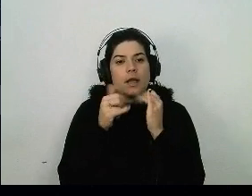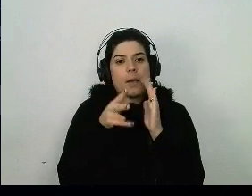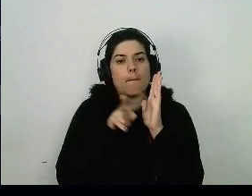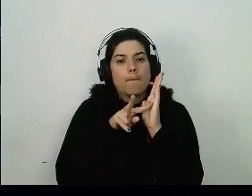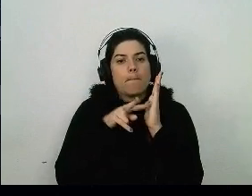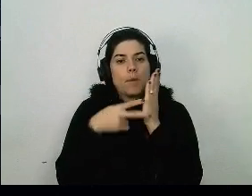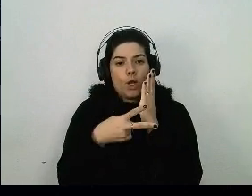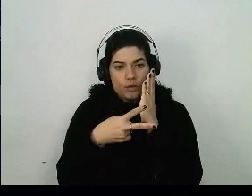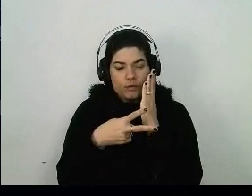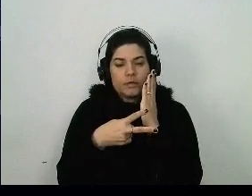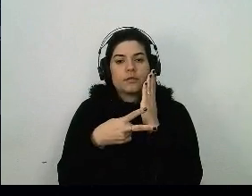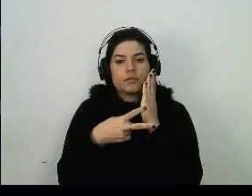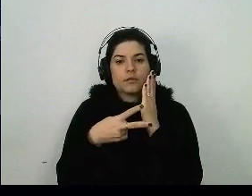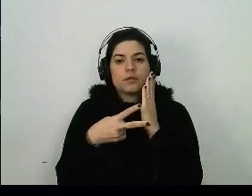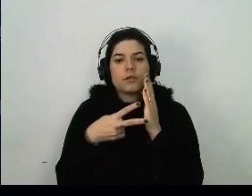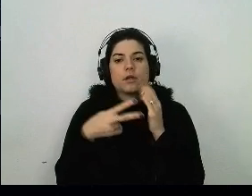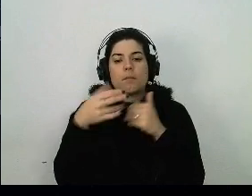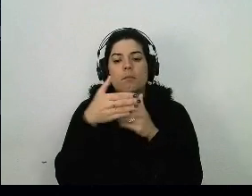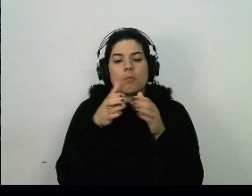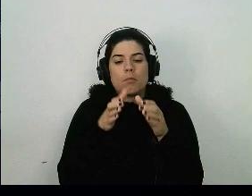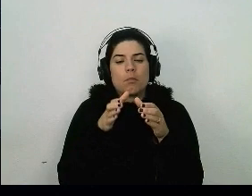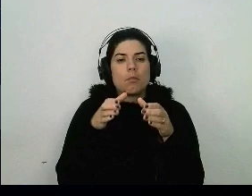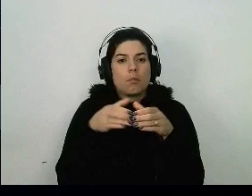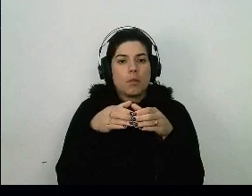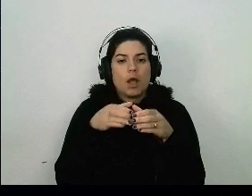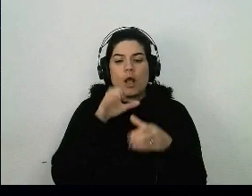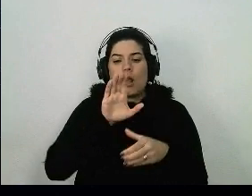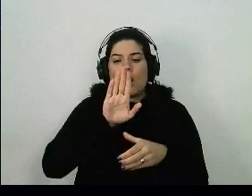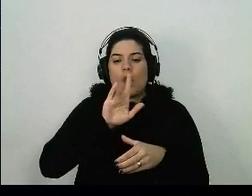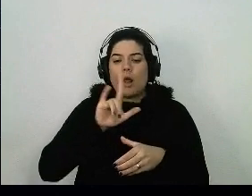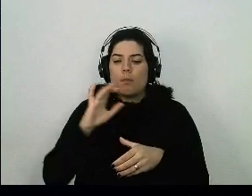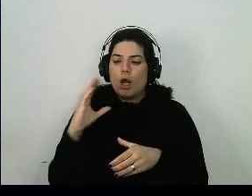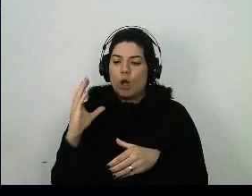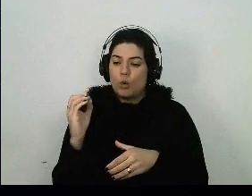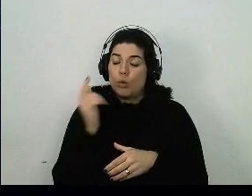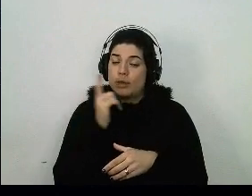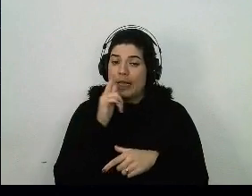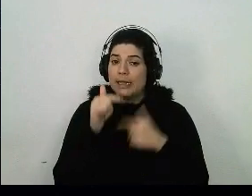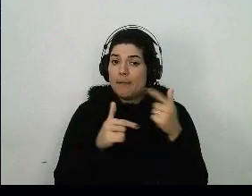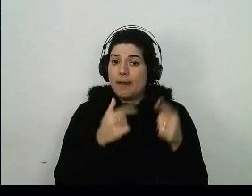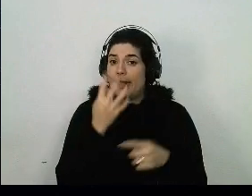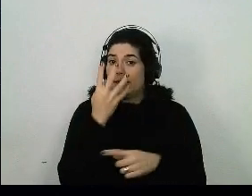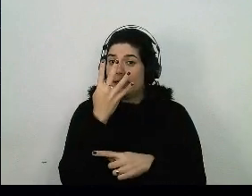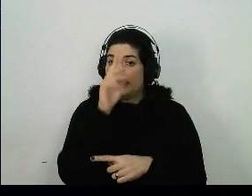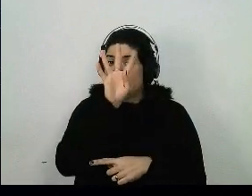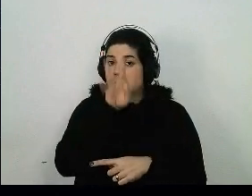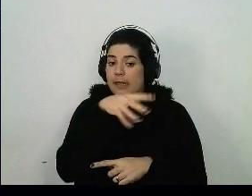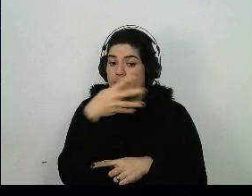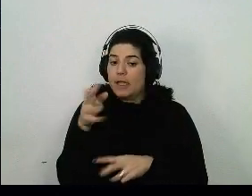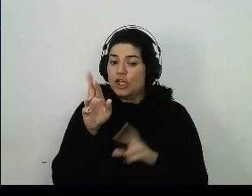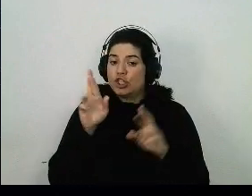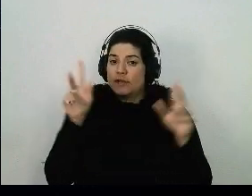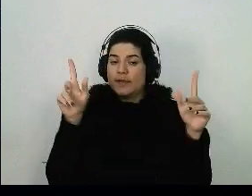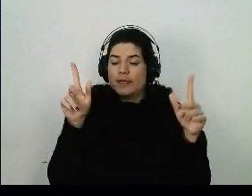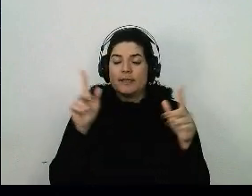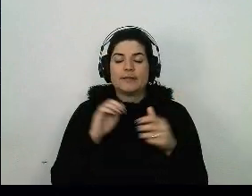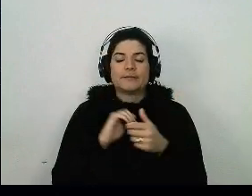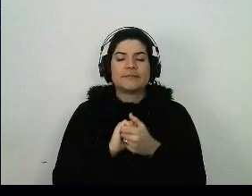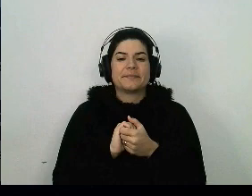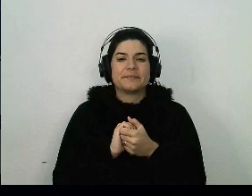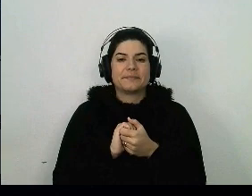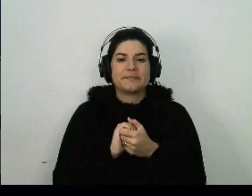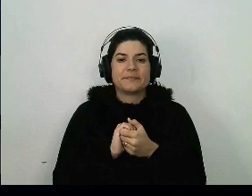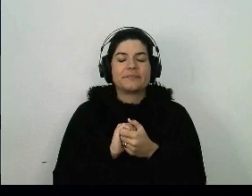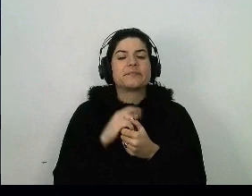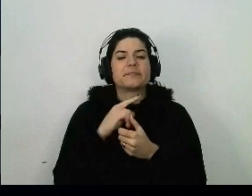E através dele, a gente consegue trabalhar com três tipos de tabelas diferentes, que é a tabela onde a gente vai ter a nossa